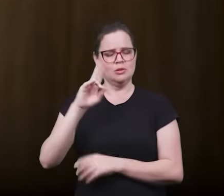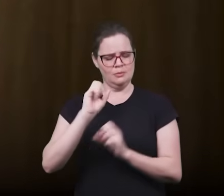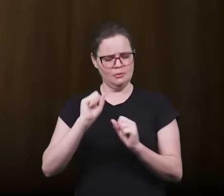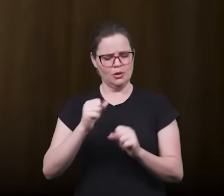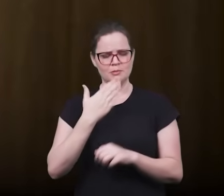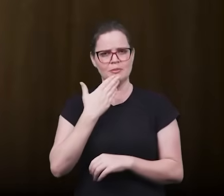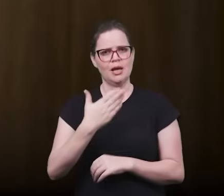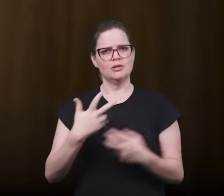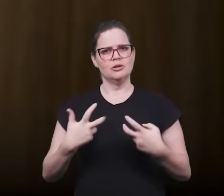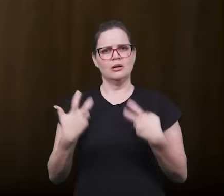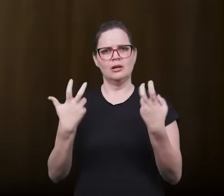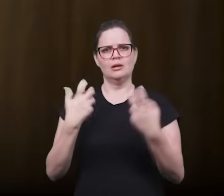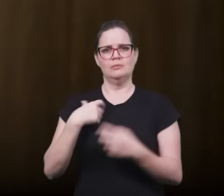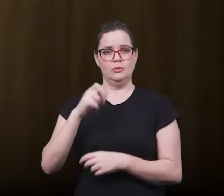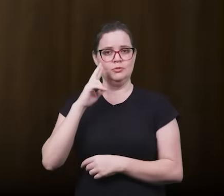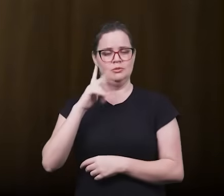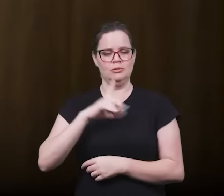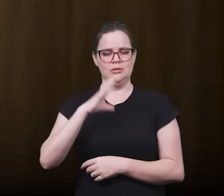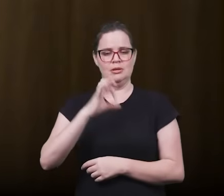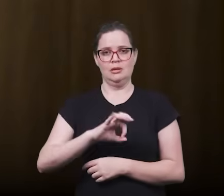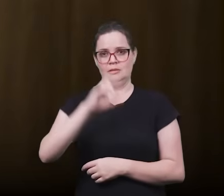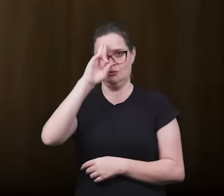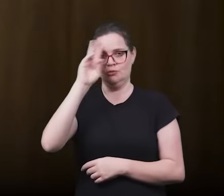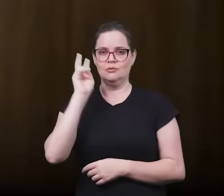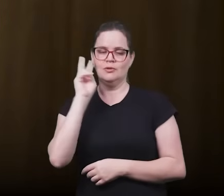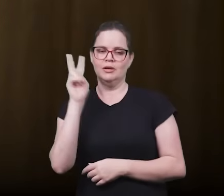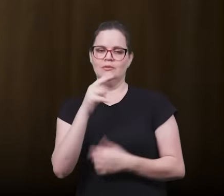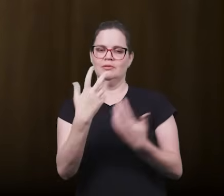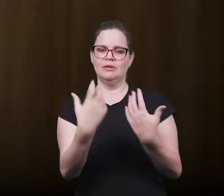faça um clamor ao Senhor e